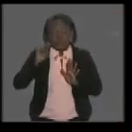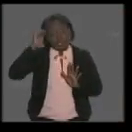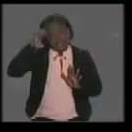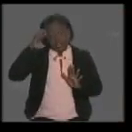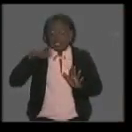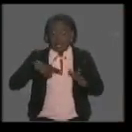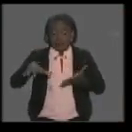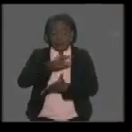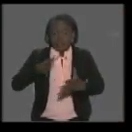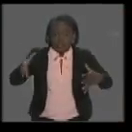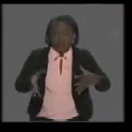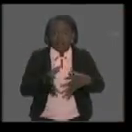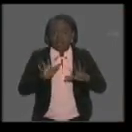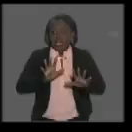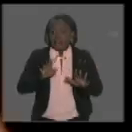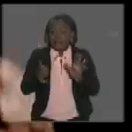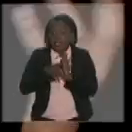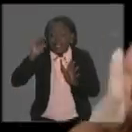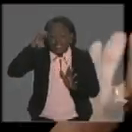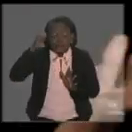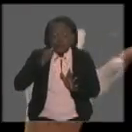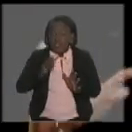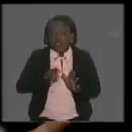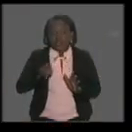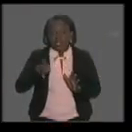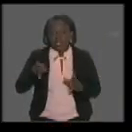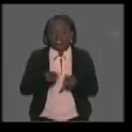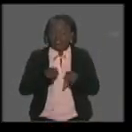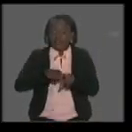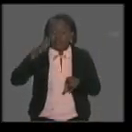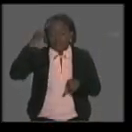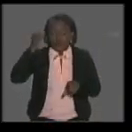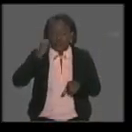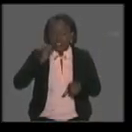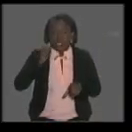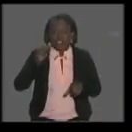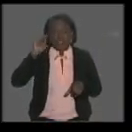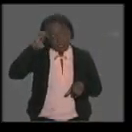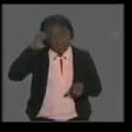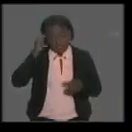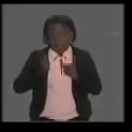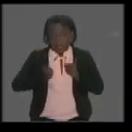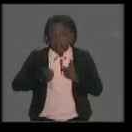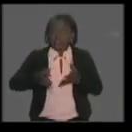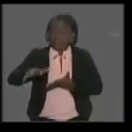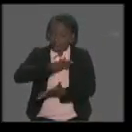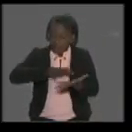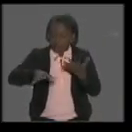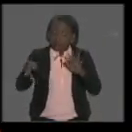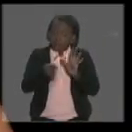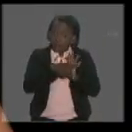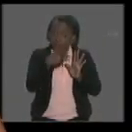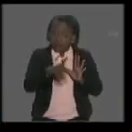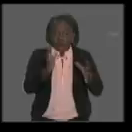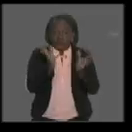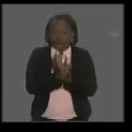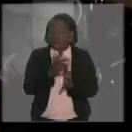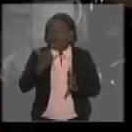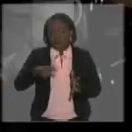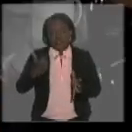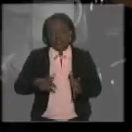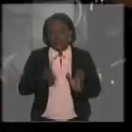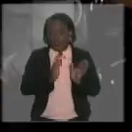mulheres negras, eu penso também em mulheres transnegras em movimento, né? Atualmente no Brasil a gente não tem um